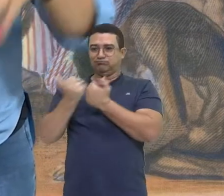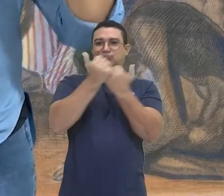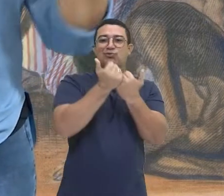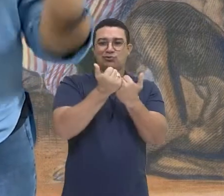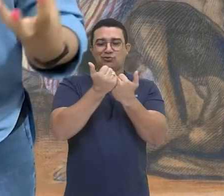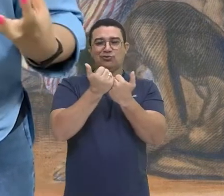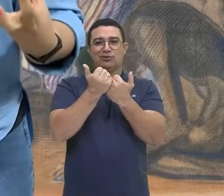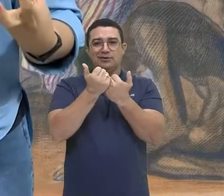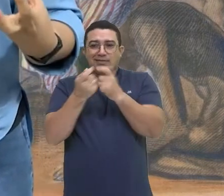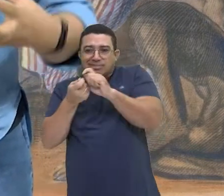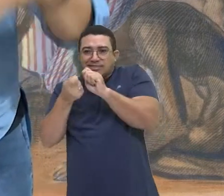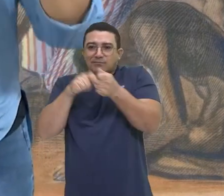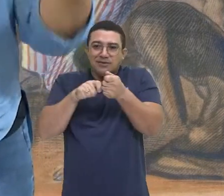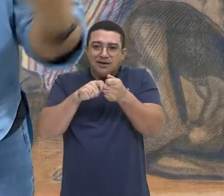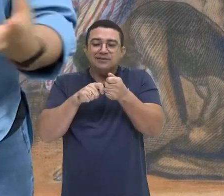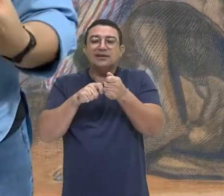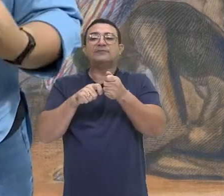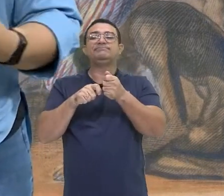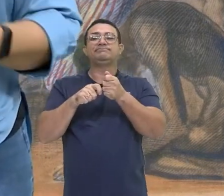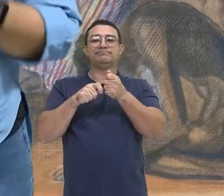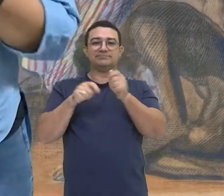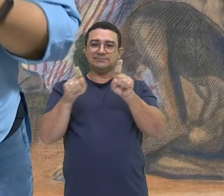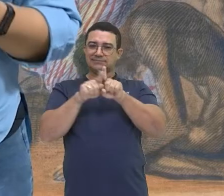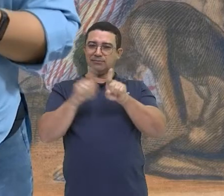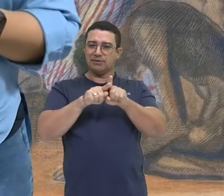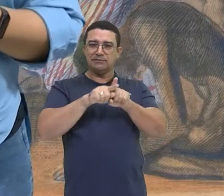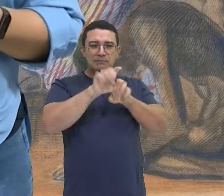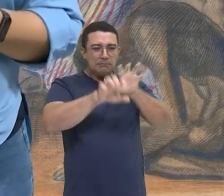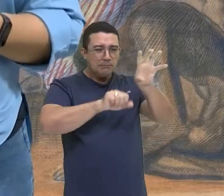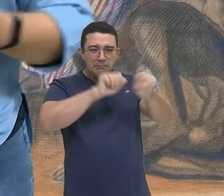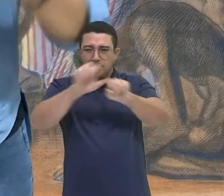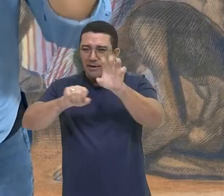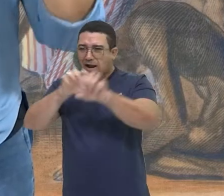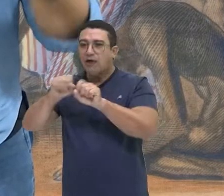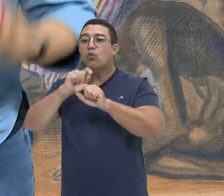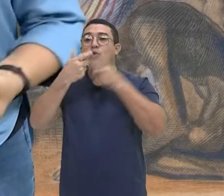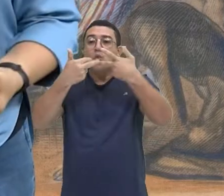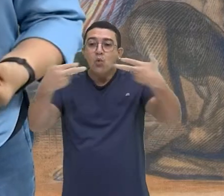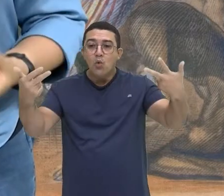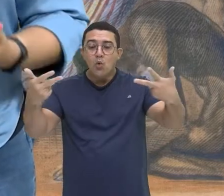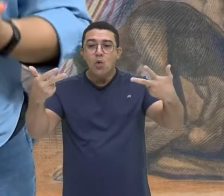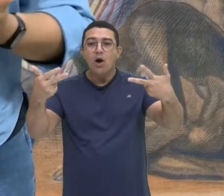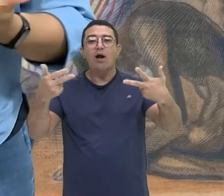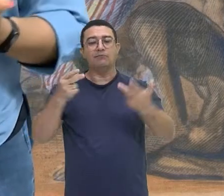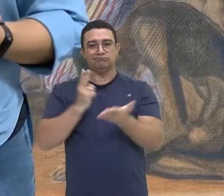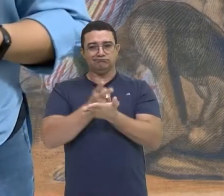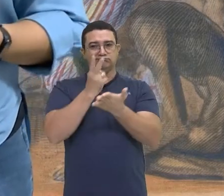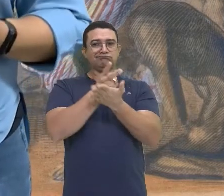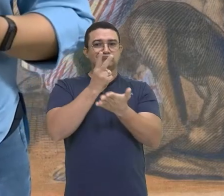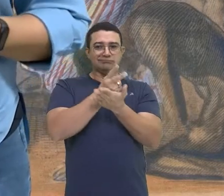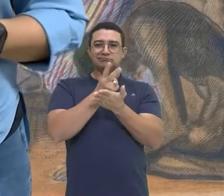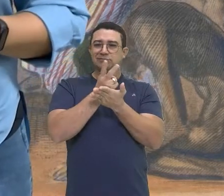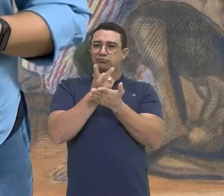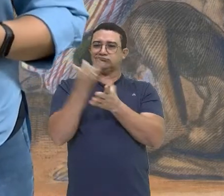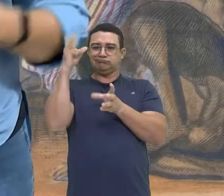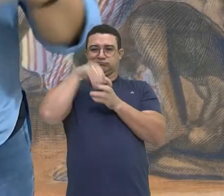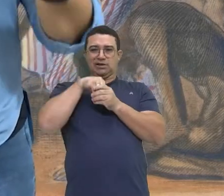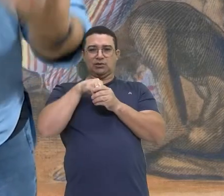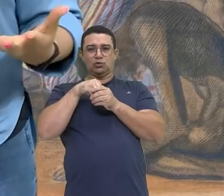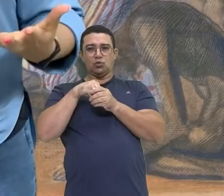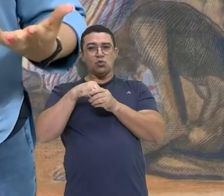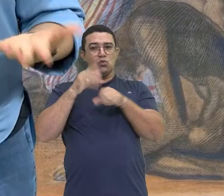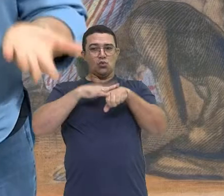substituições, onde eles pegavam ali o que eles tinham acesso e mantinham ali elementos da